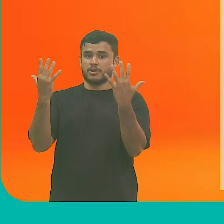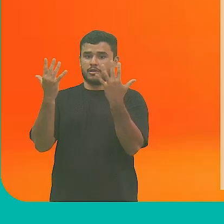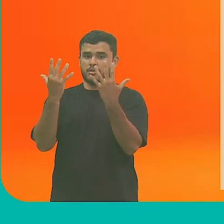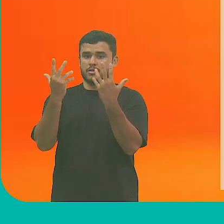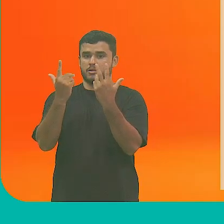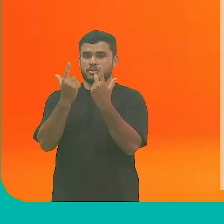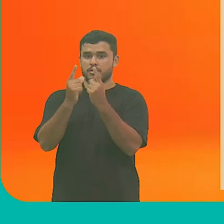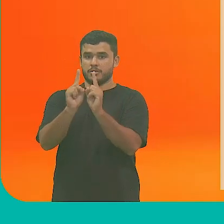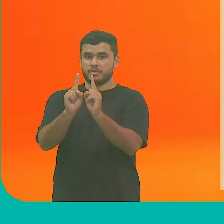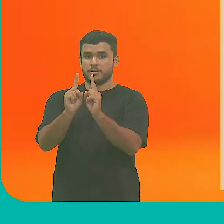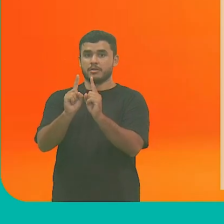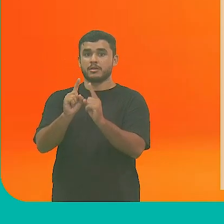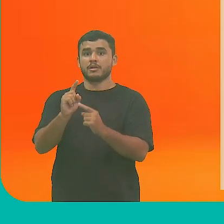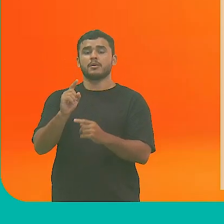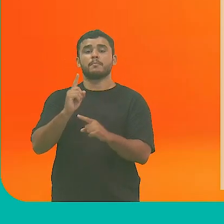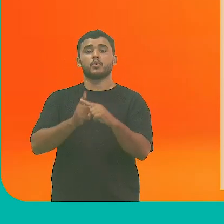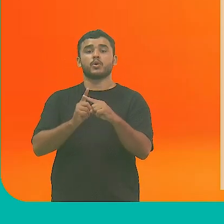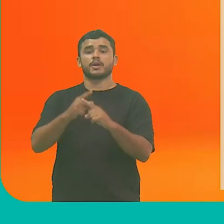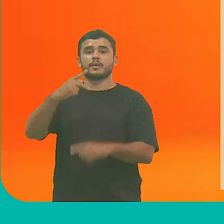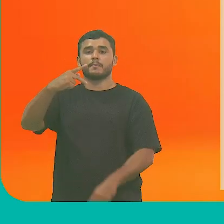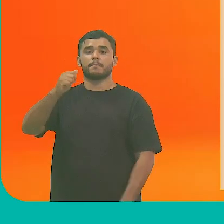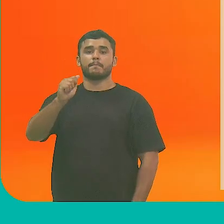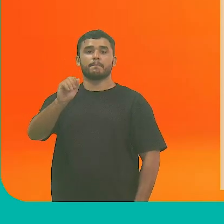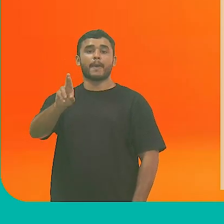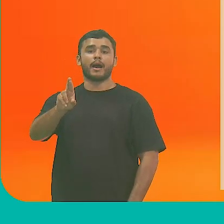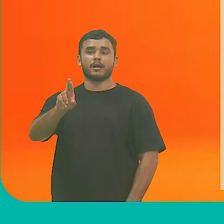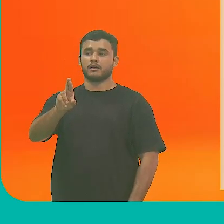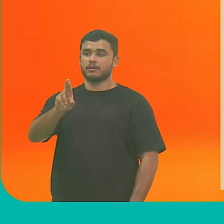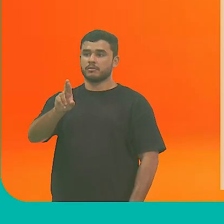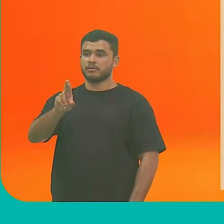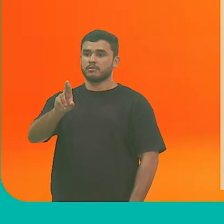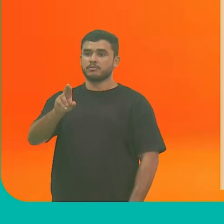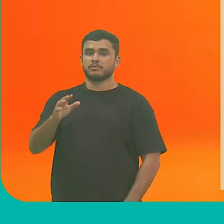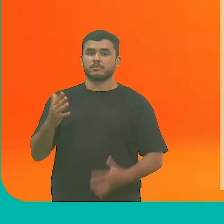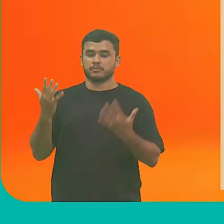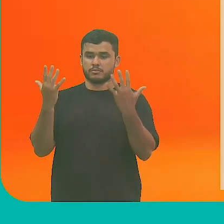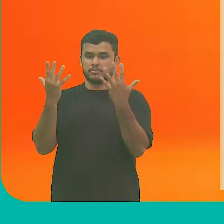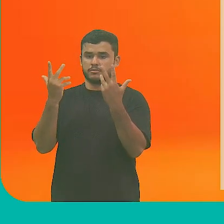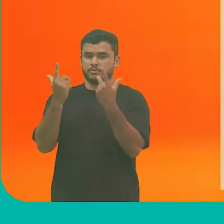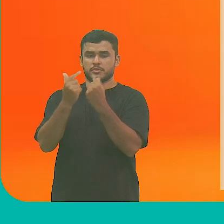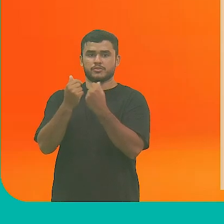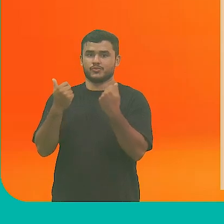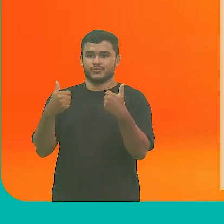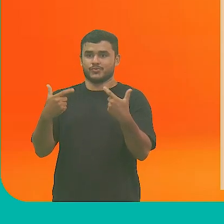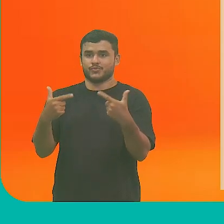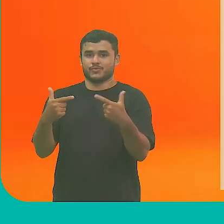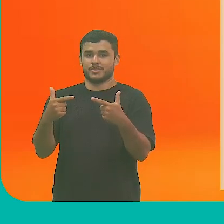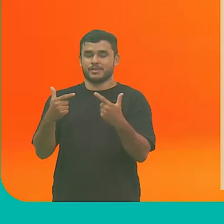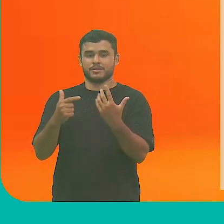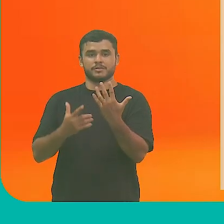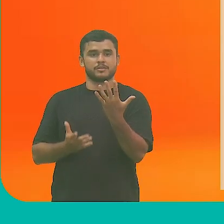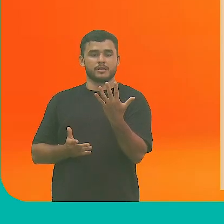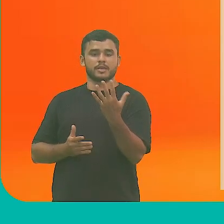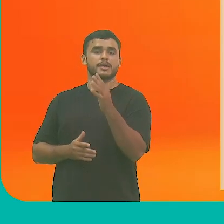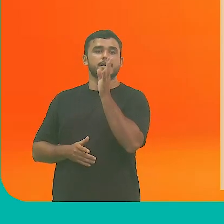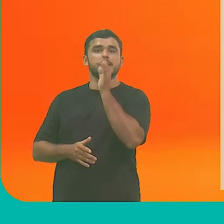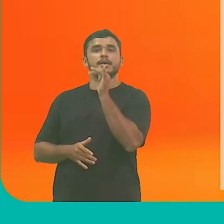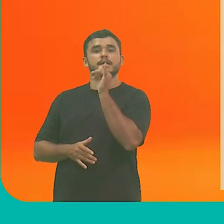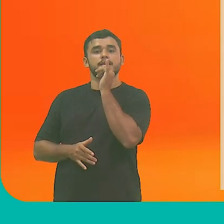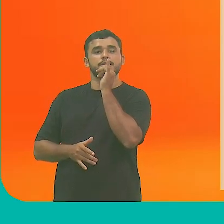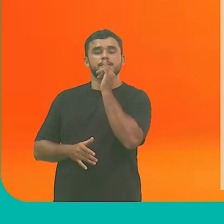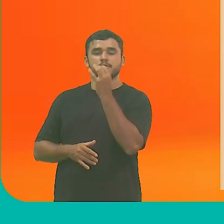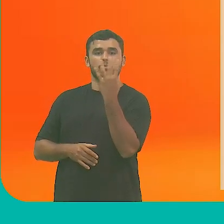posso dizer que o segundo é central, ó, porque vem um antes e 2 depois, e nem o terceiro. Ó. Então nós temos 2